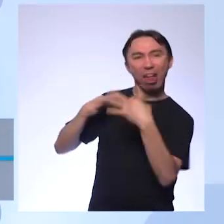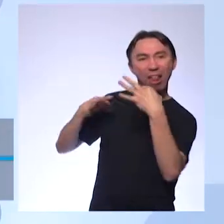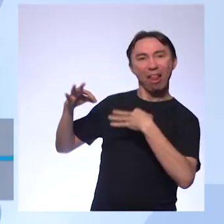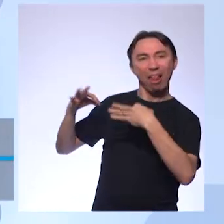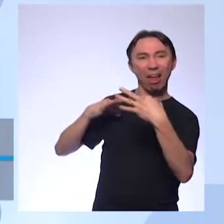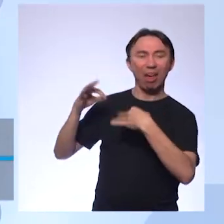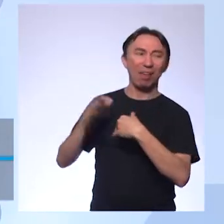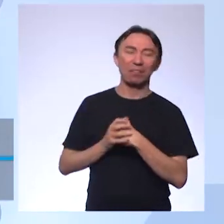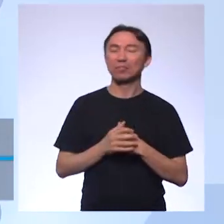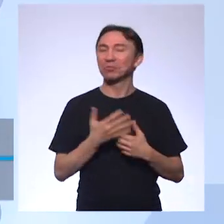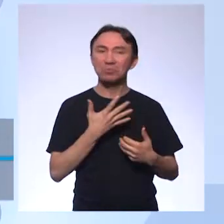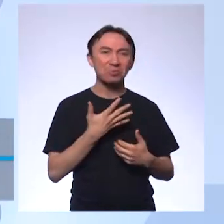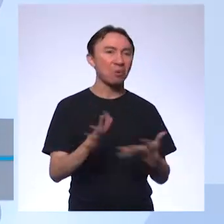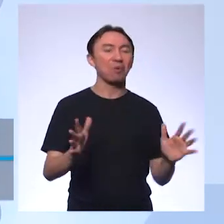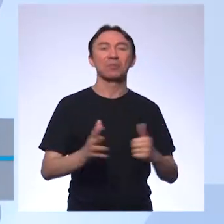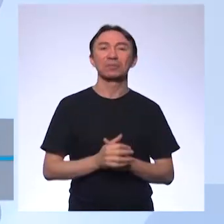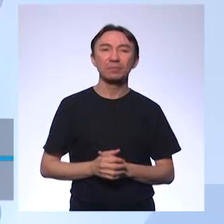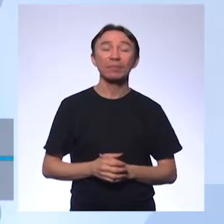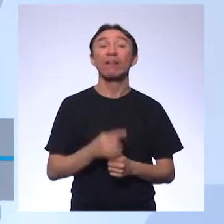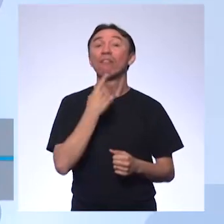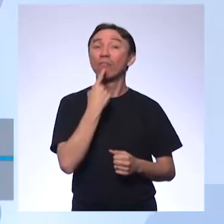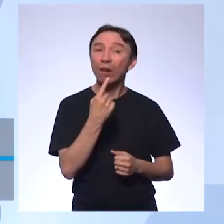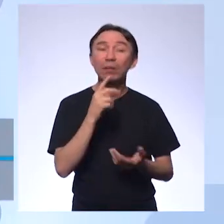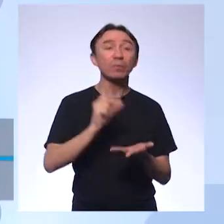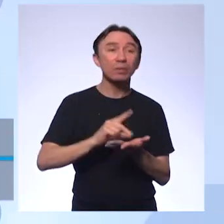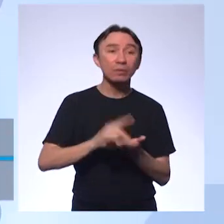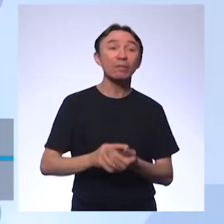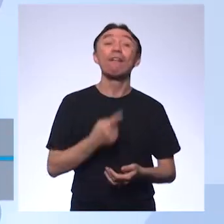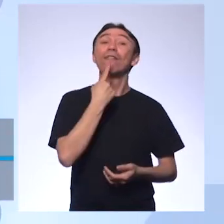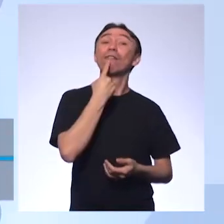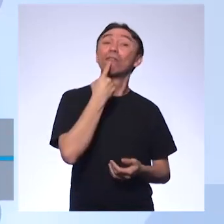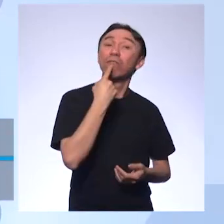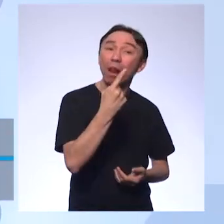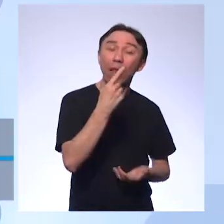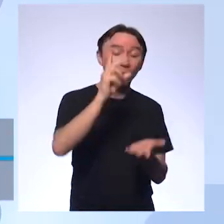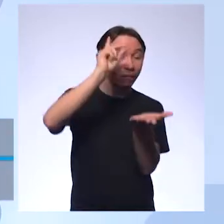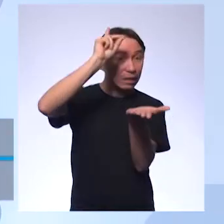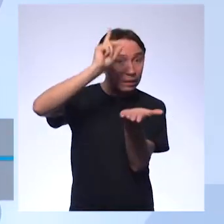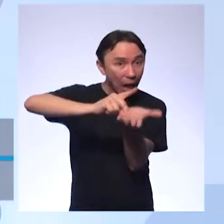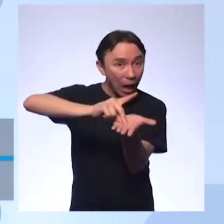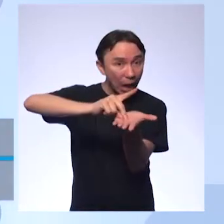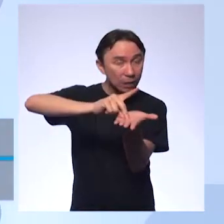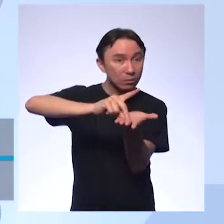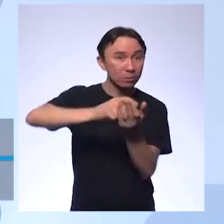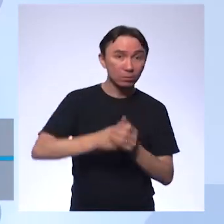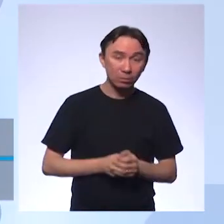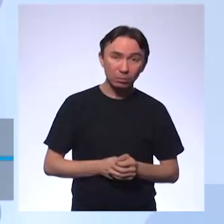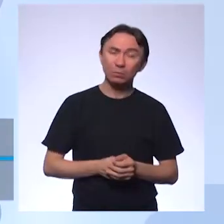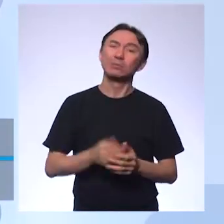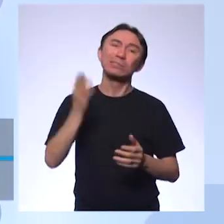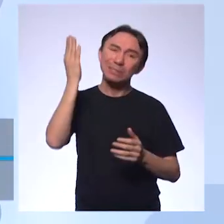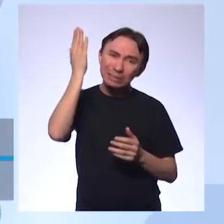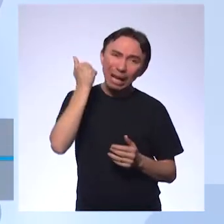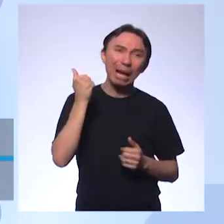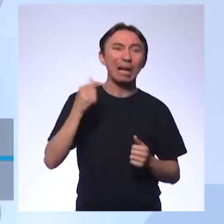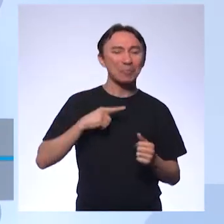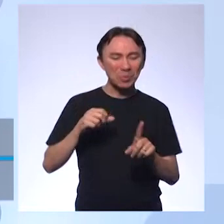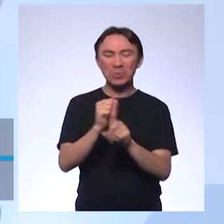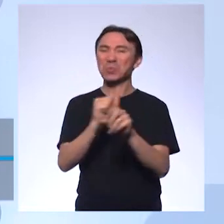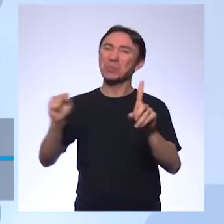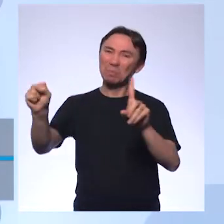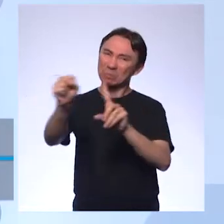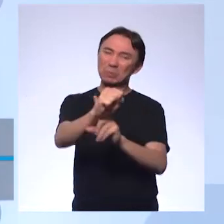né? Honestidade amorosa, honestidade sentimental. A gente sabe que a gente vive numa sociedade de relações